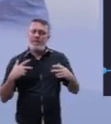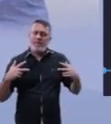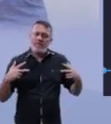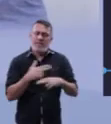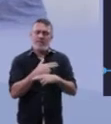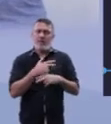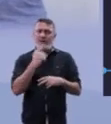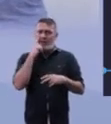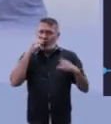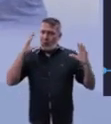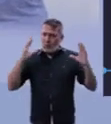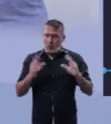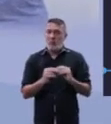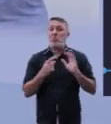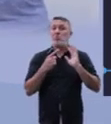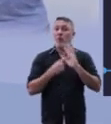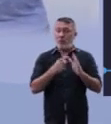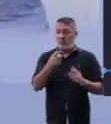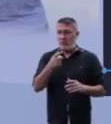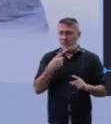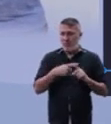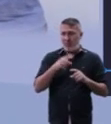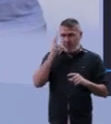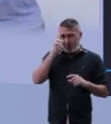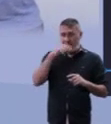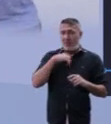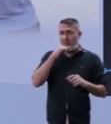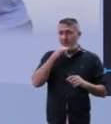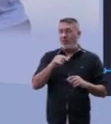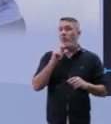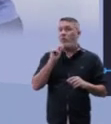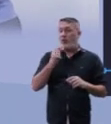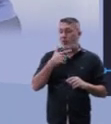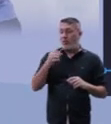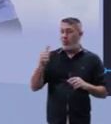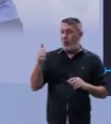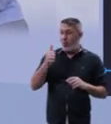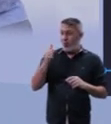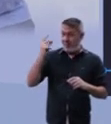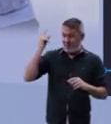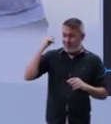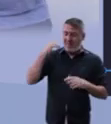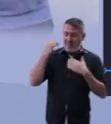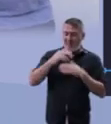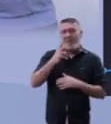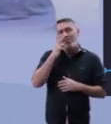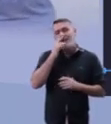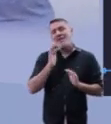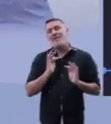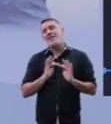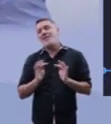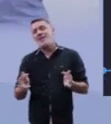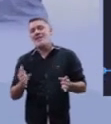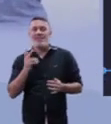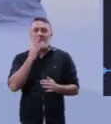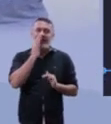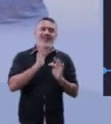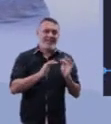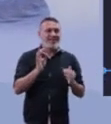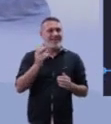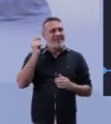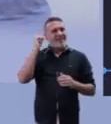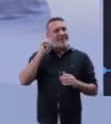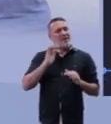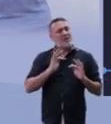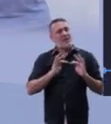ali para vocês. Resumi e muito! Porque lembra que eu falei com vocês? 2011 a prova parecia tão